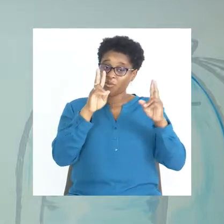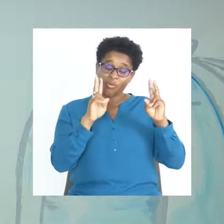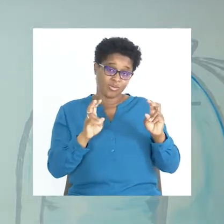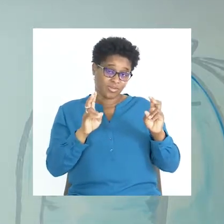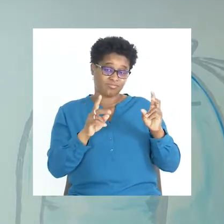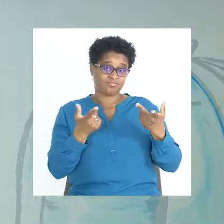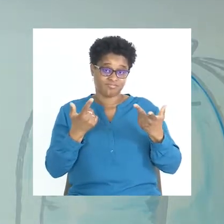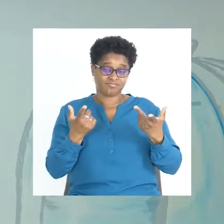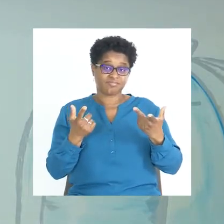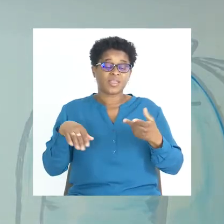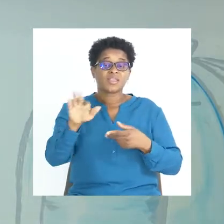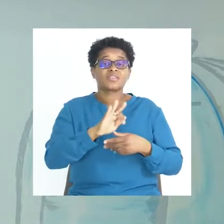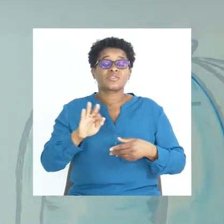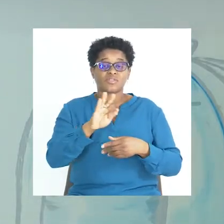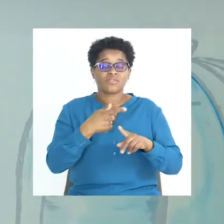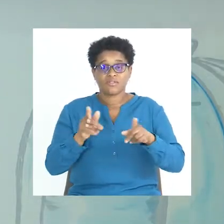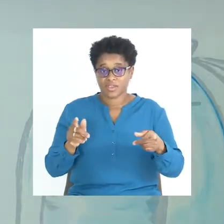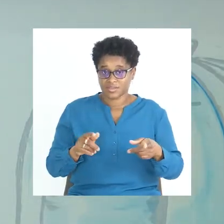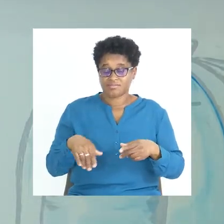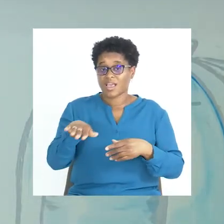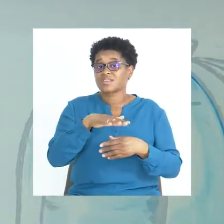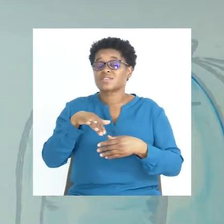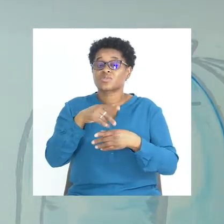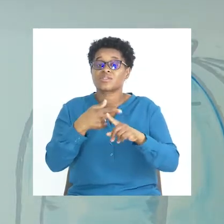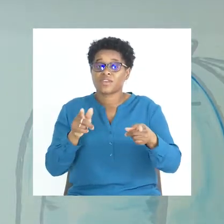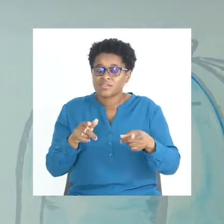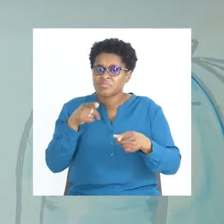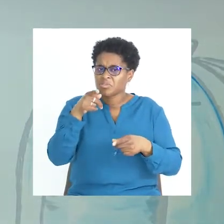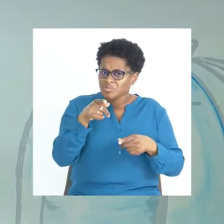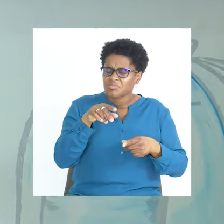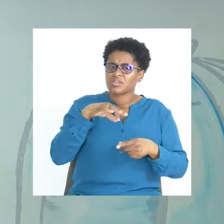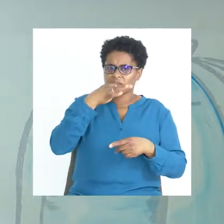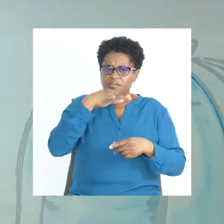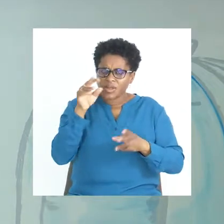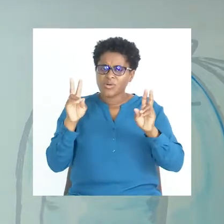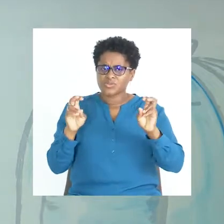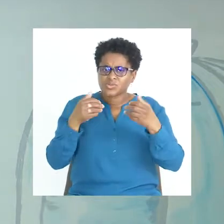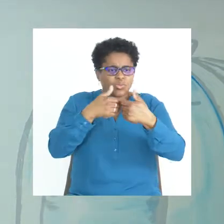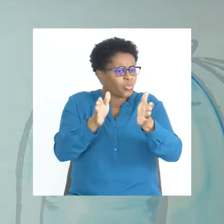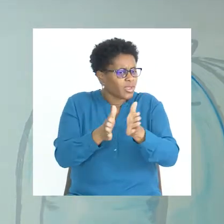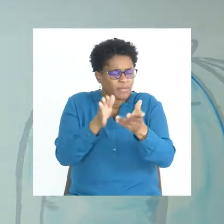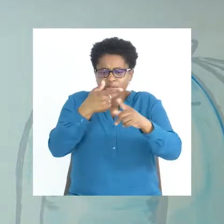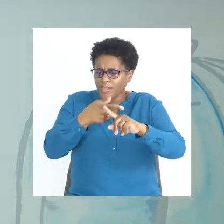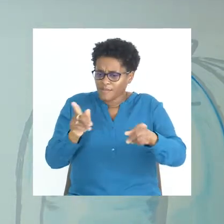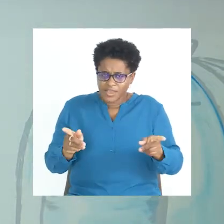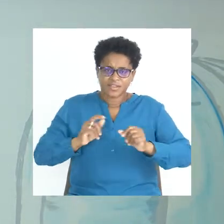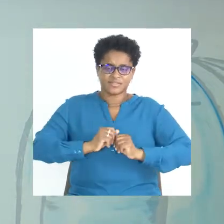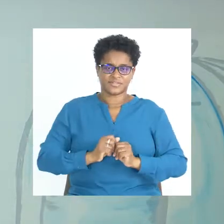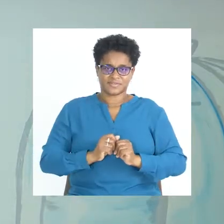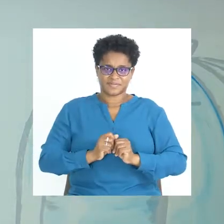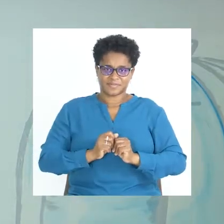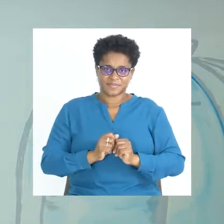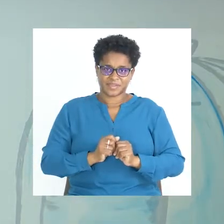os contextos diferentes. E a situação diferente. Estás a falar de um assunto totalmente